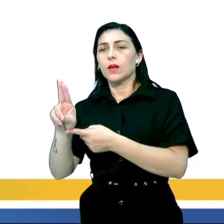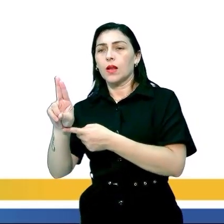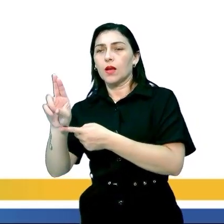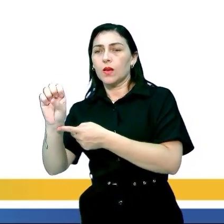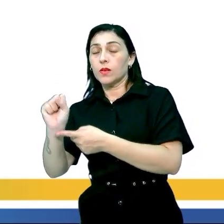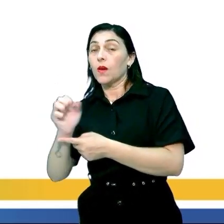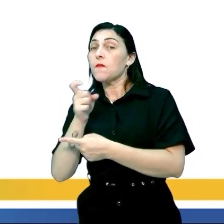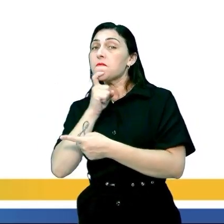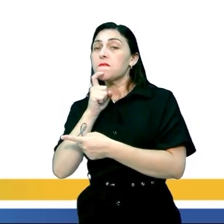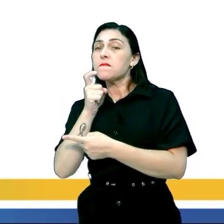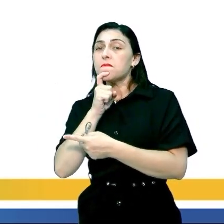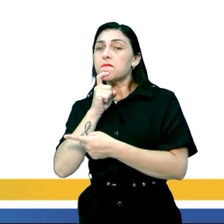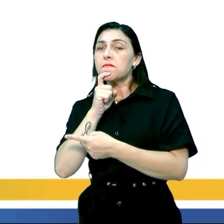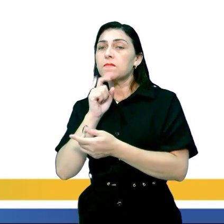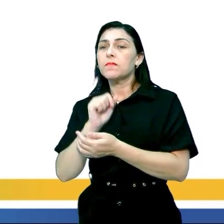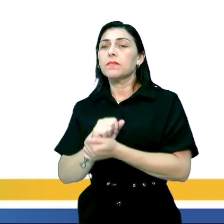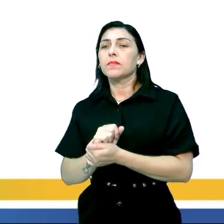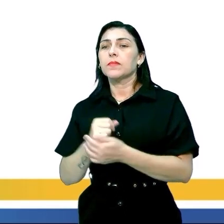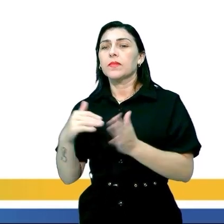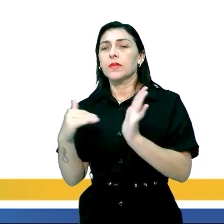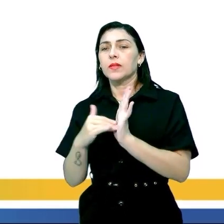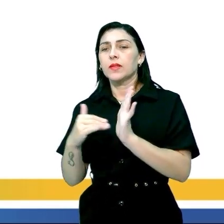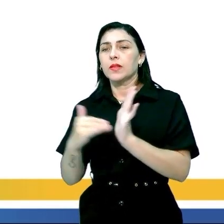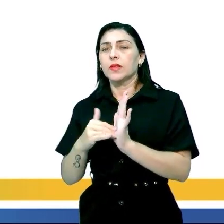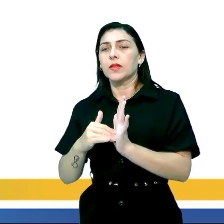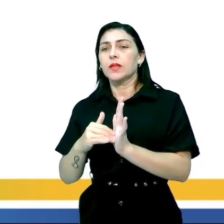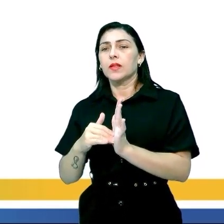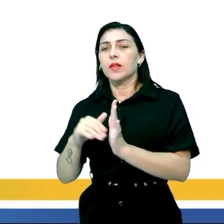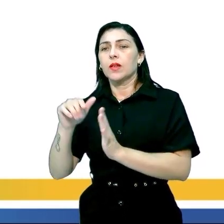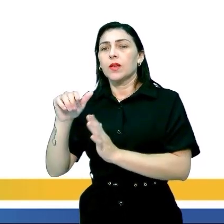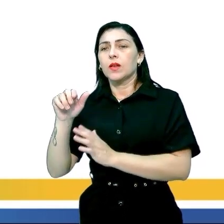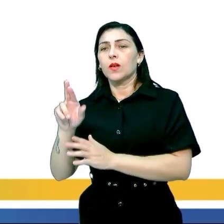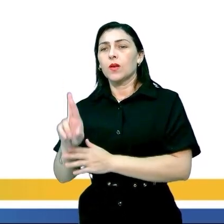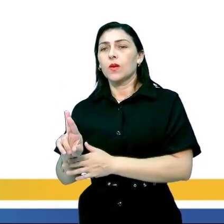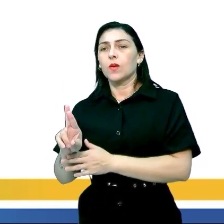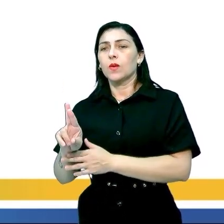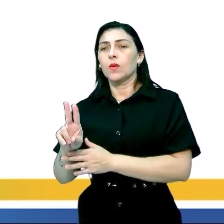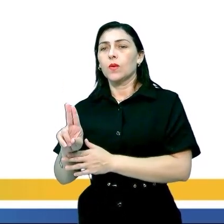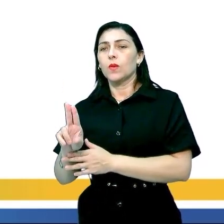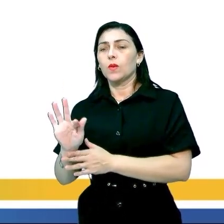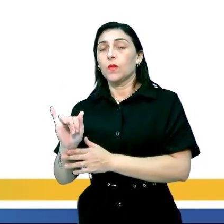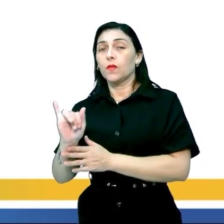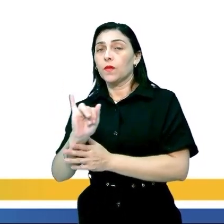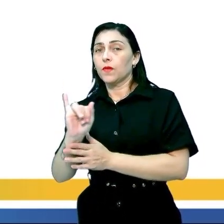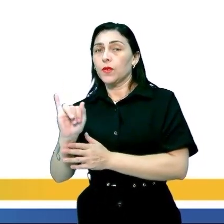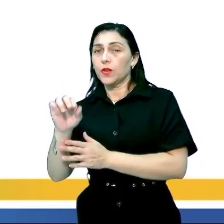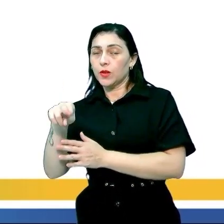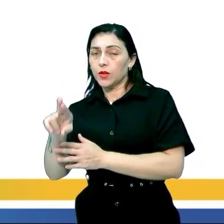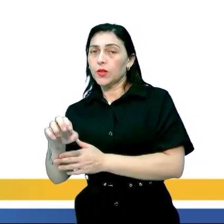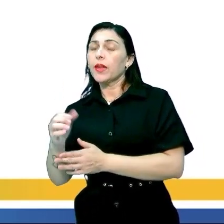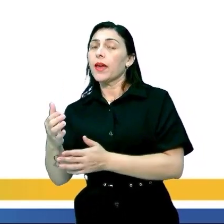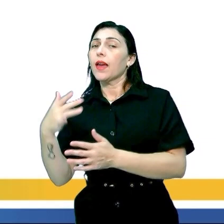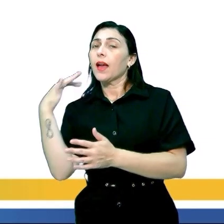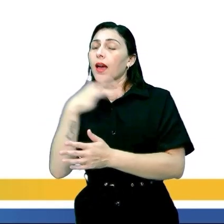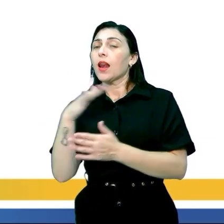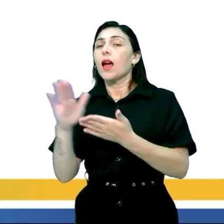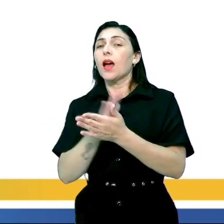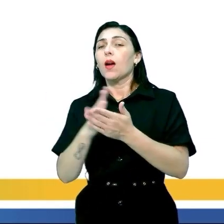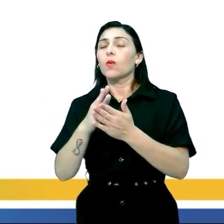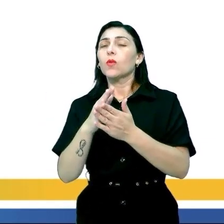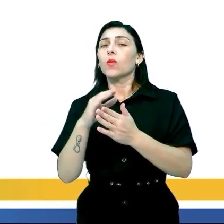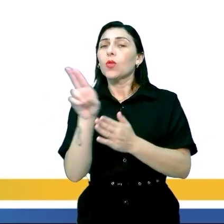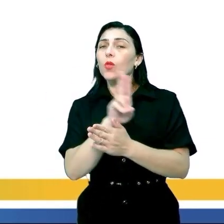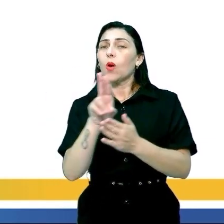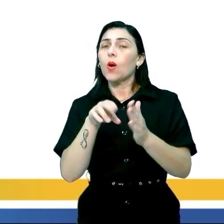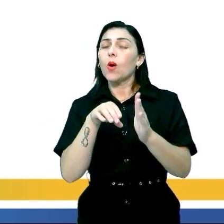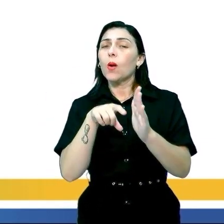frio. Temos até terminações de Ruffini, né, que é relacionada a calor. Então, esses aí são alguns nomes de alguns